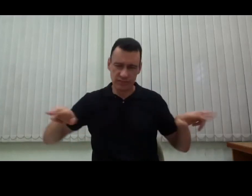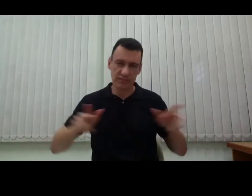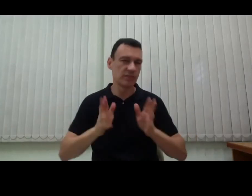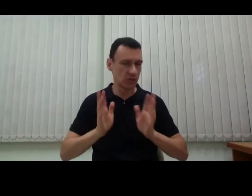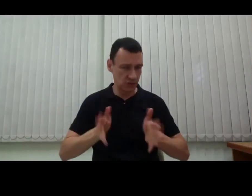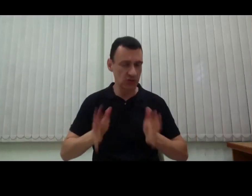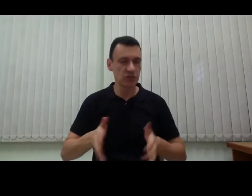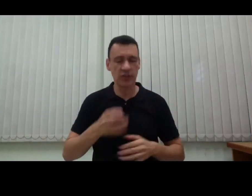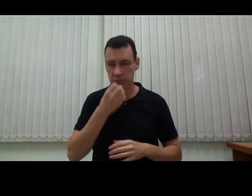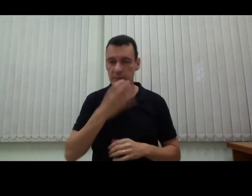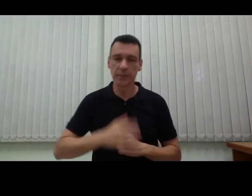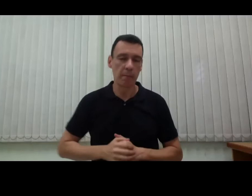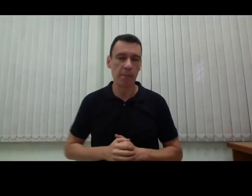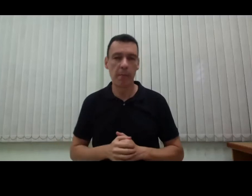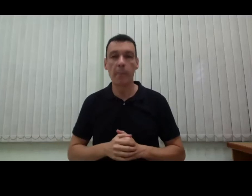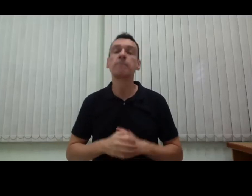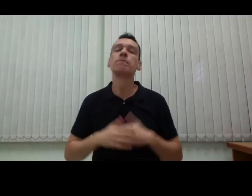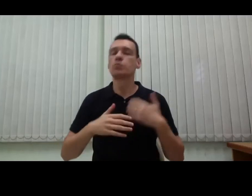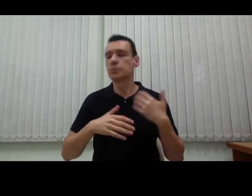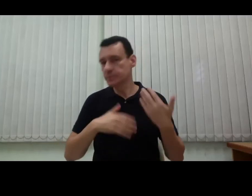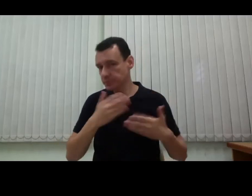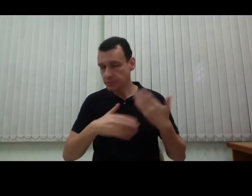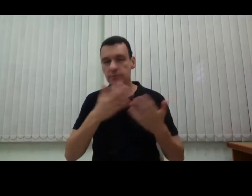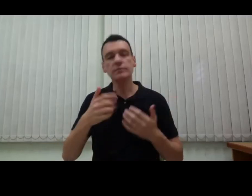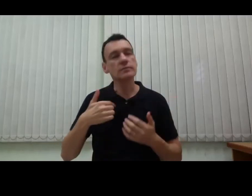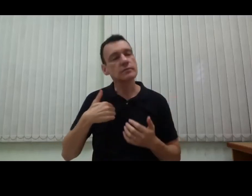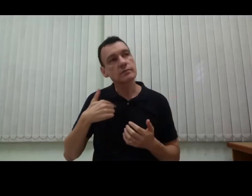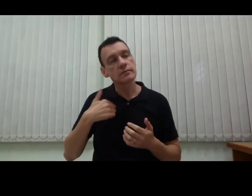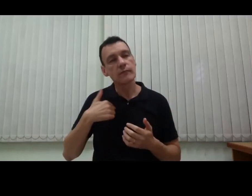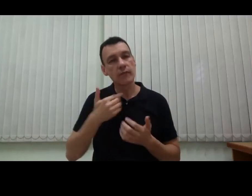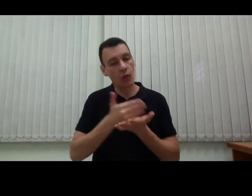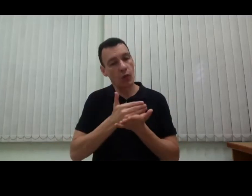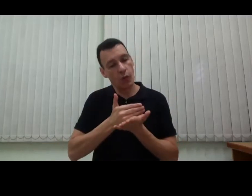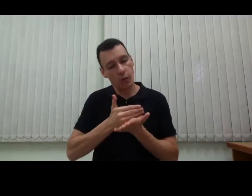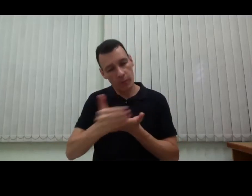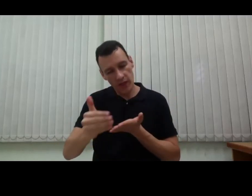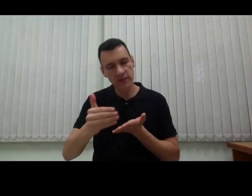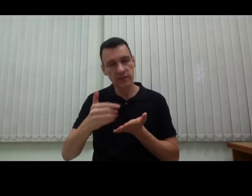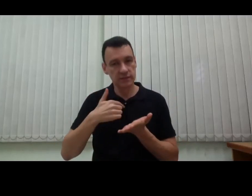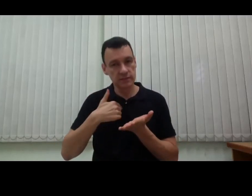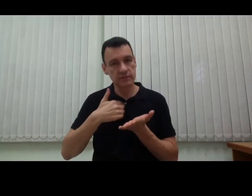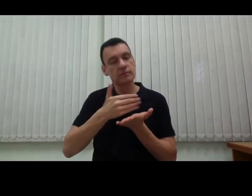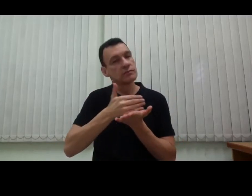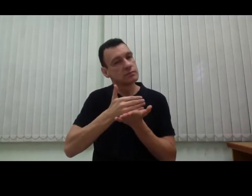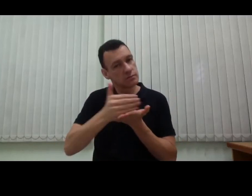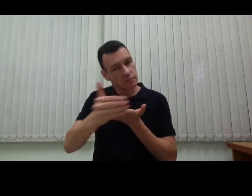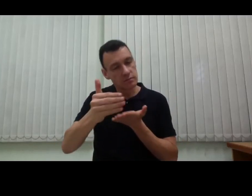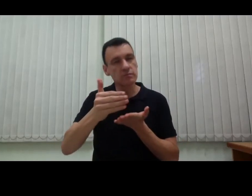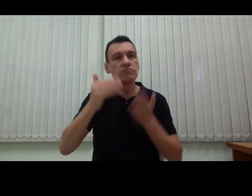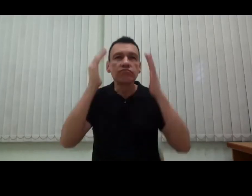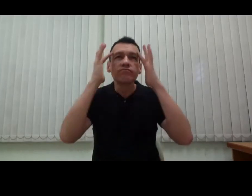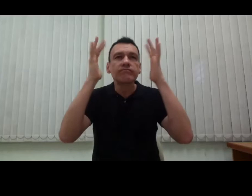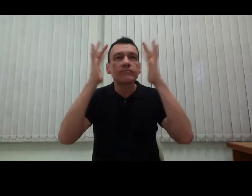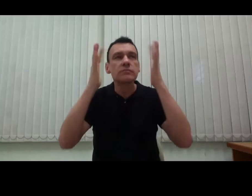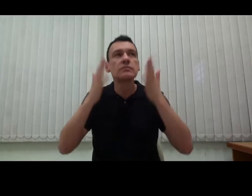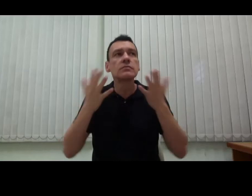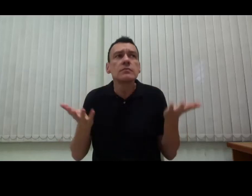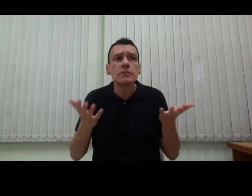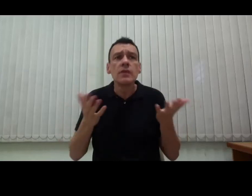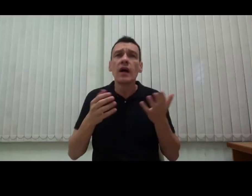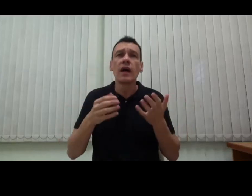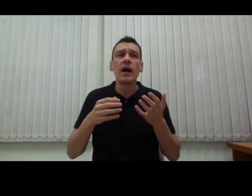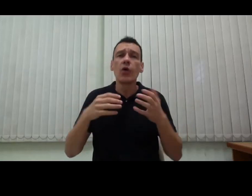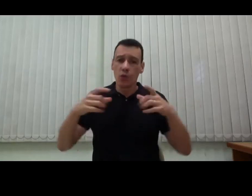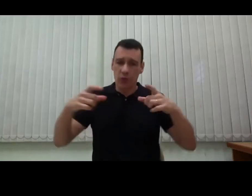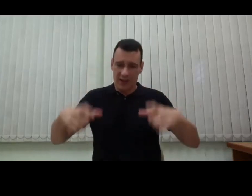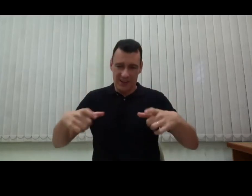a gente começou a fazer uma reflexão a respeito do que se pensava como acervo que deveria compor esses espaços de